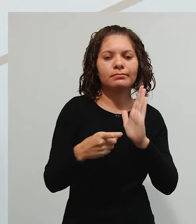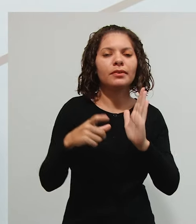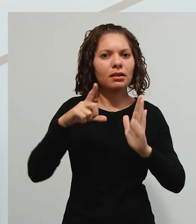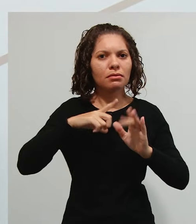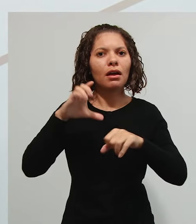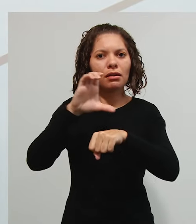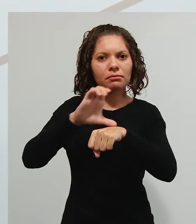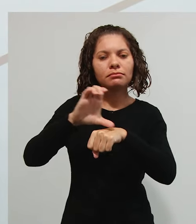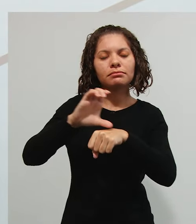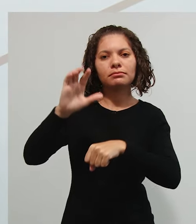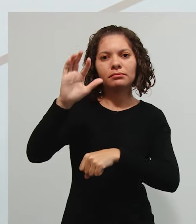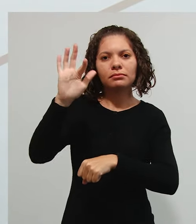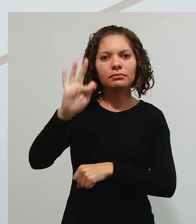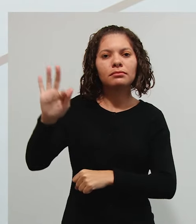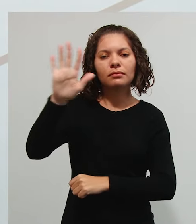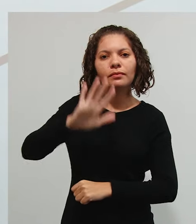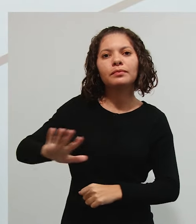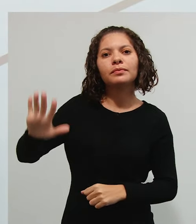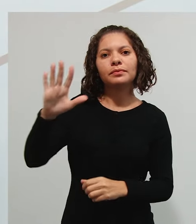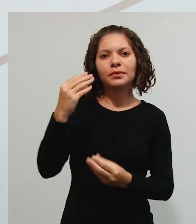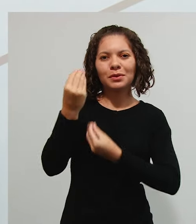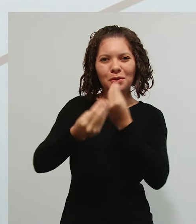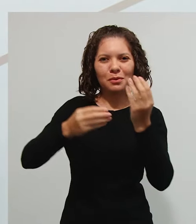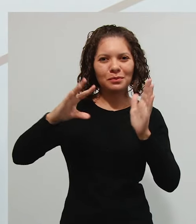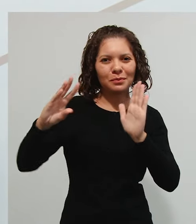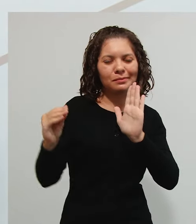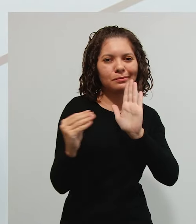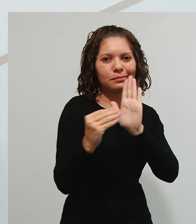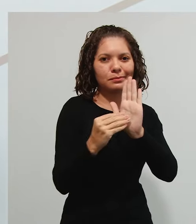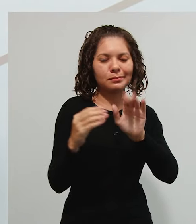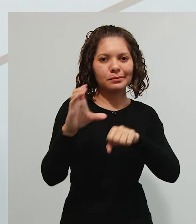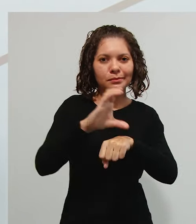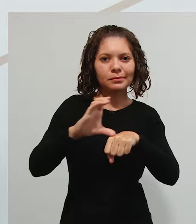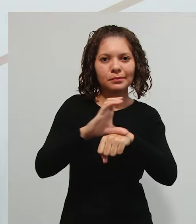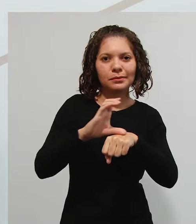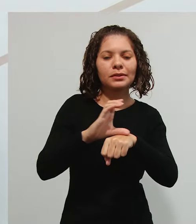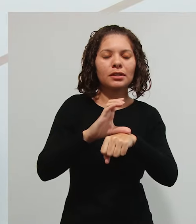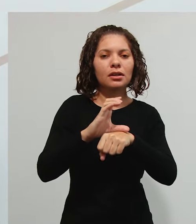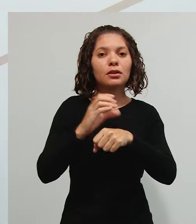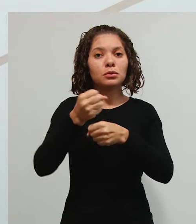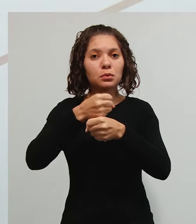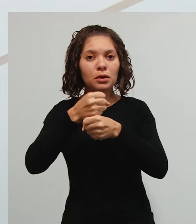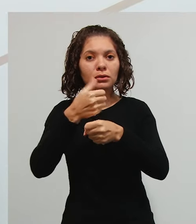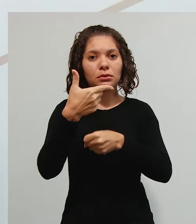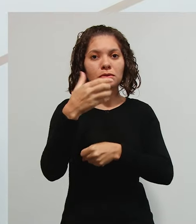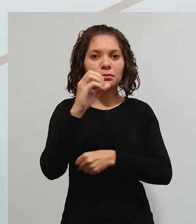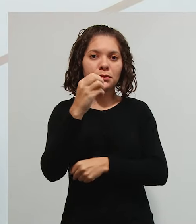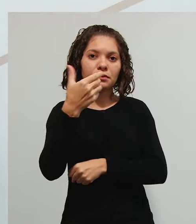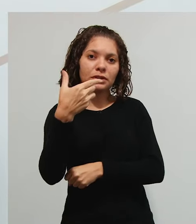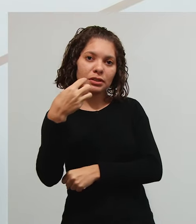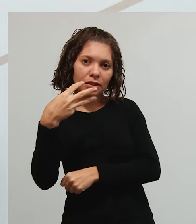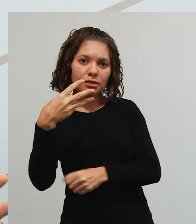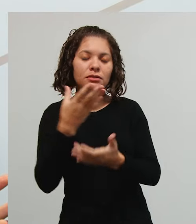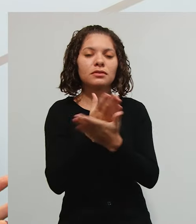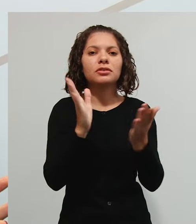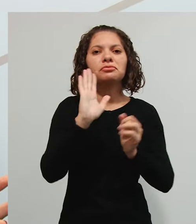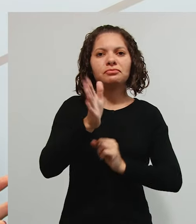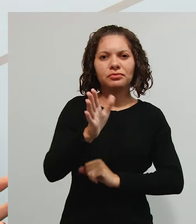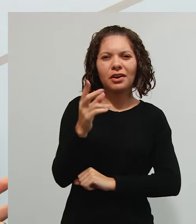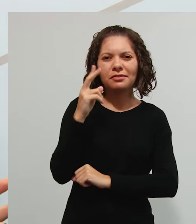Federal por meio da emenda 132 de 2023 E aí Vocês já começaram a ver as alterações